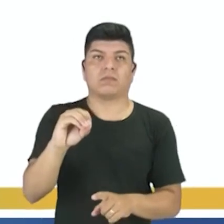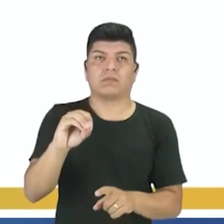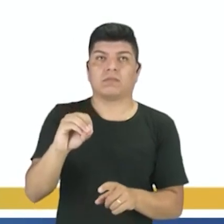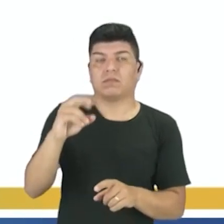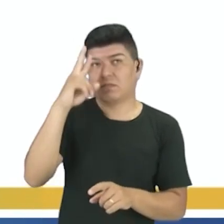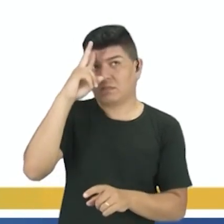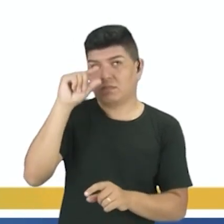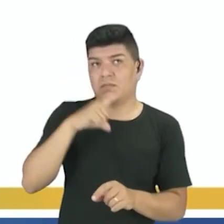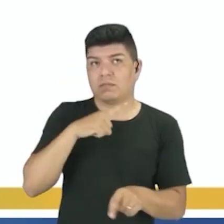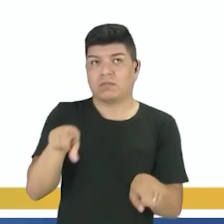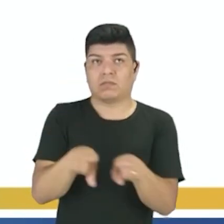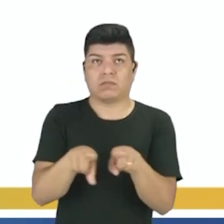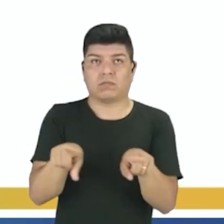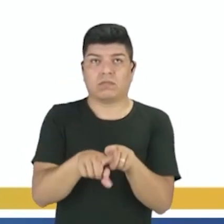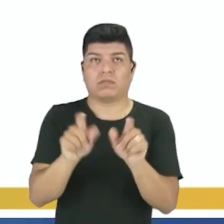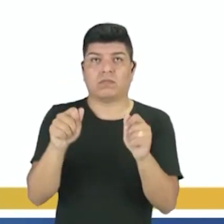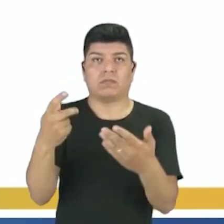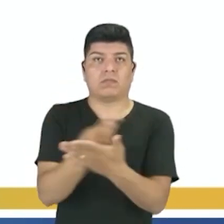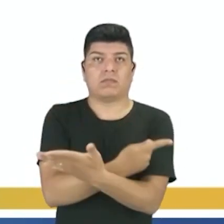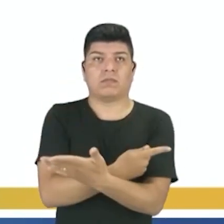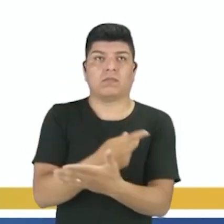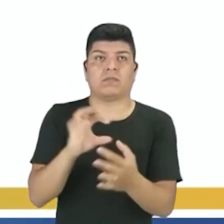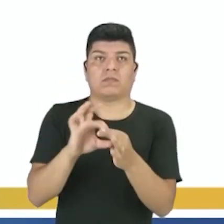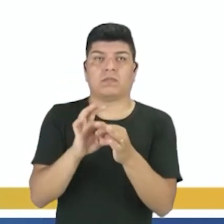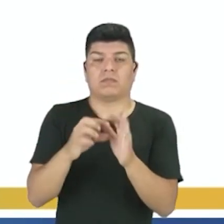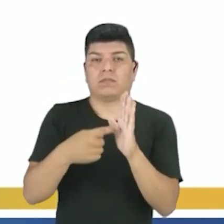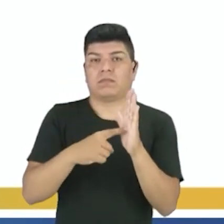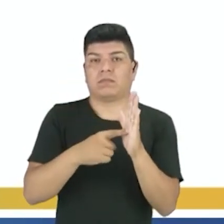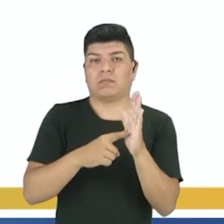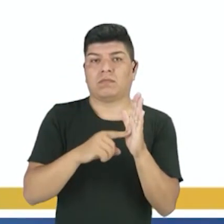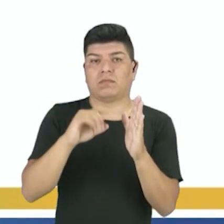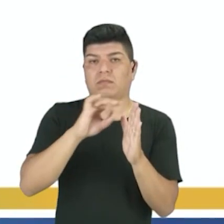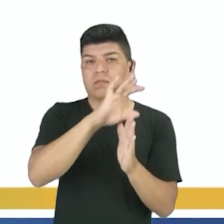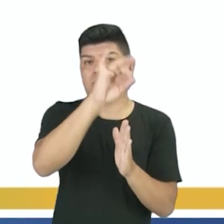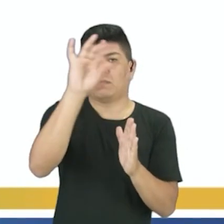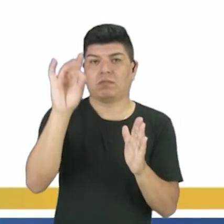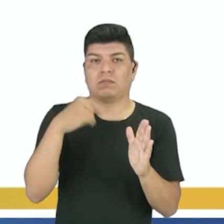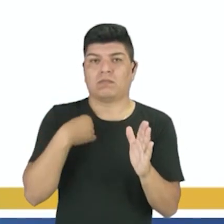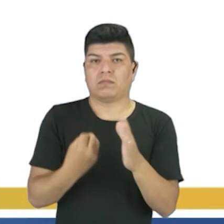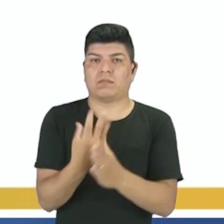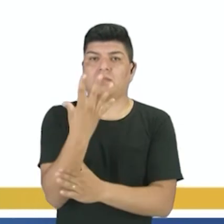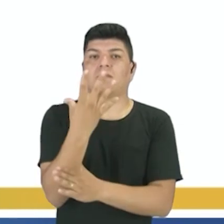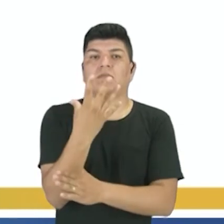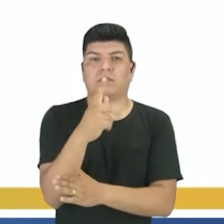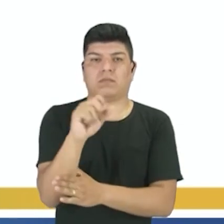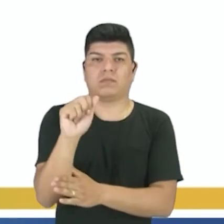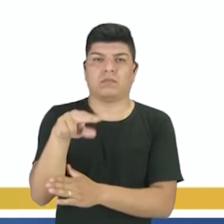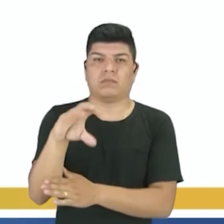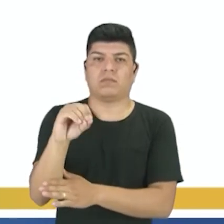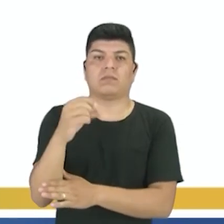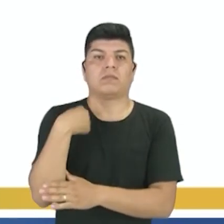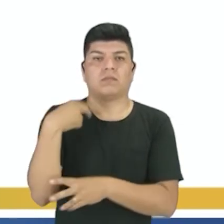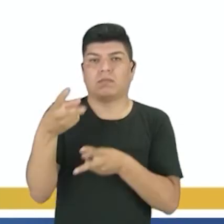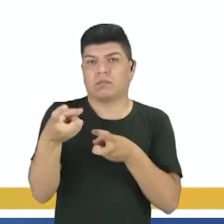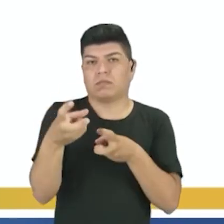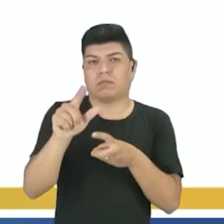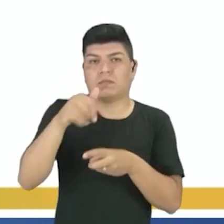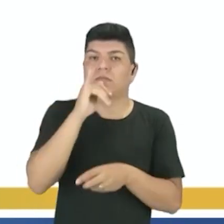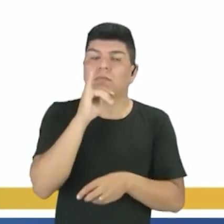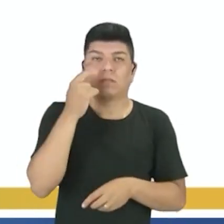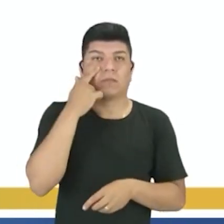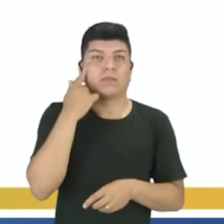Essas reflexões também podem acontecer em relação a um ponto, em especial em relação à origem do plano. Perceba o próximo